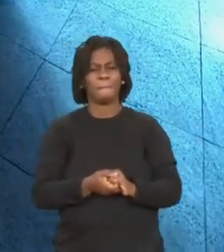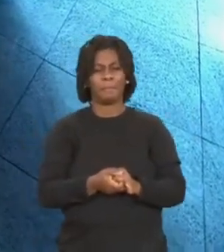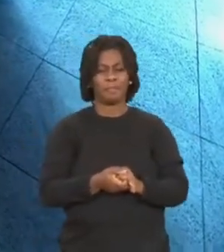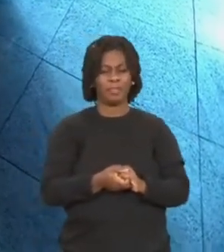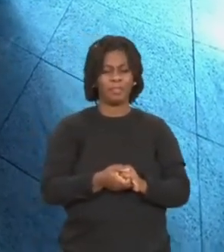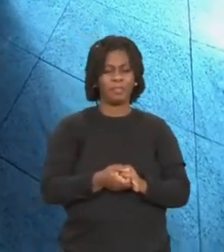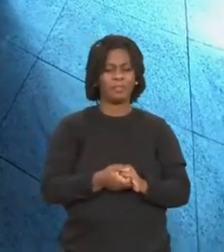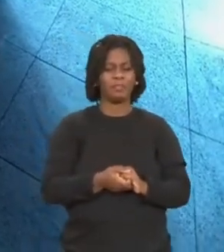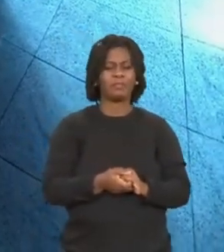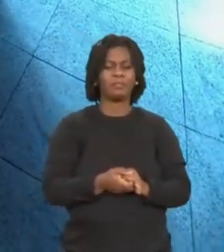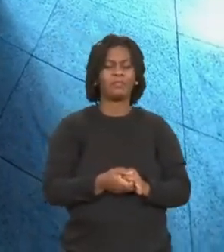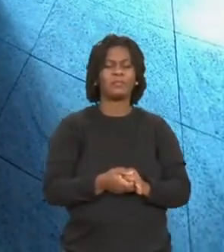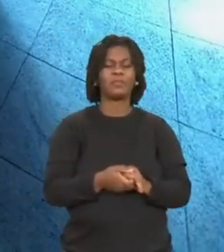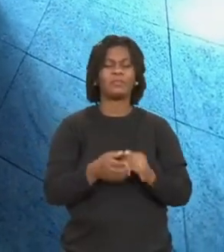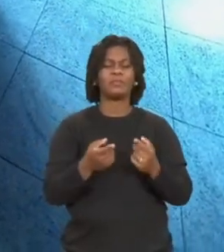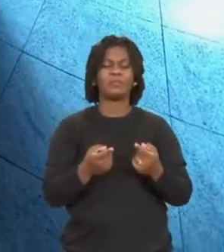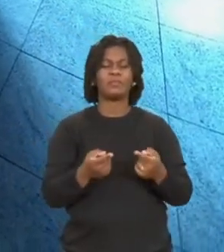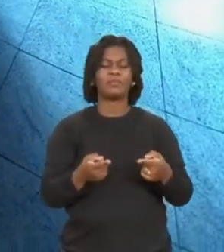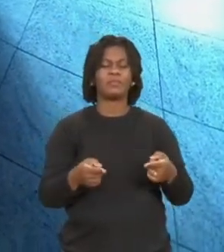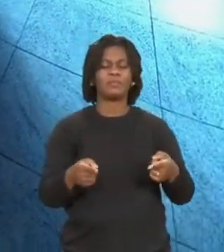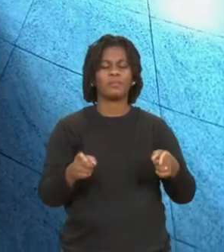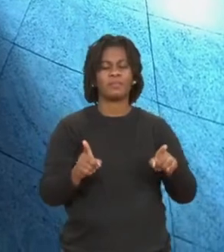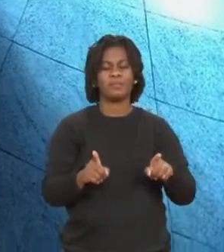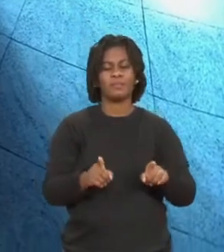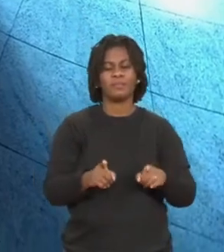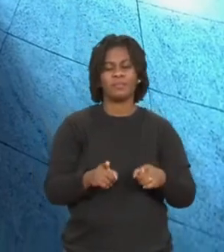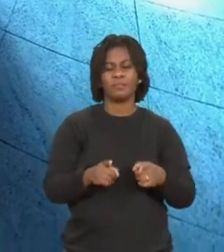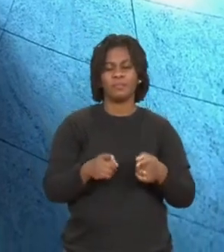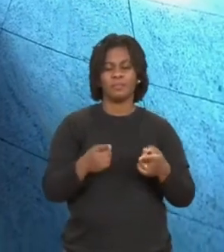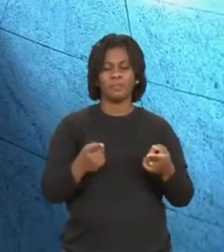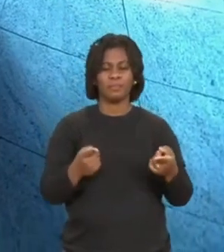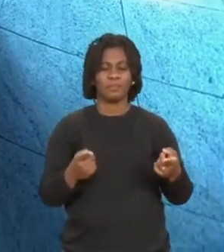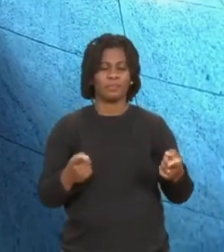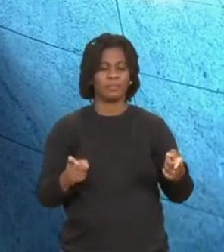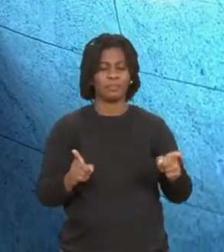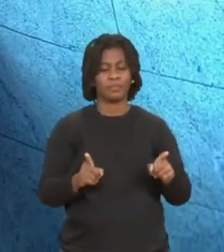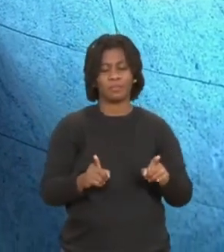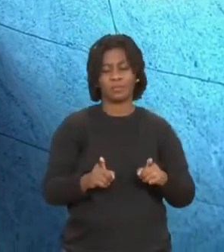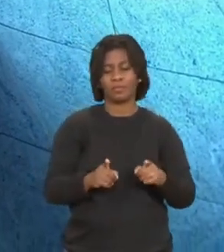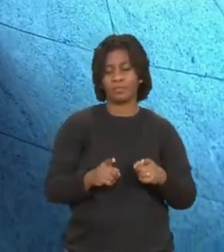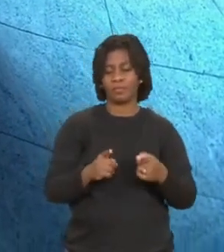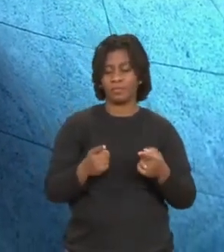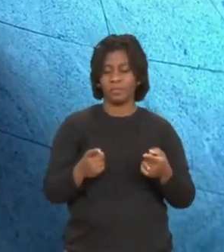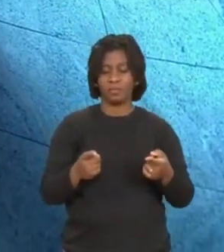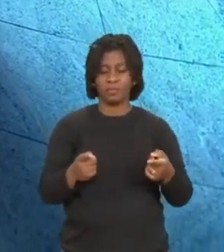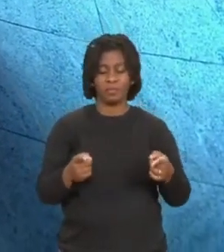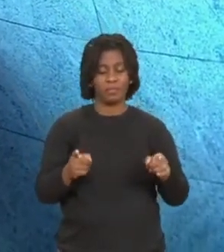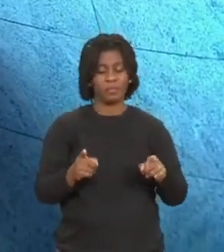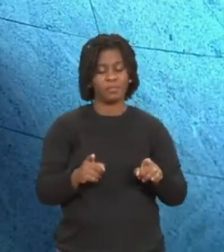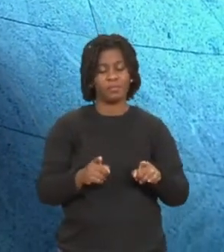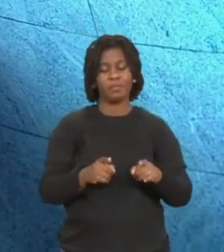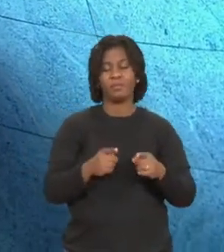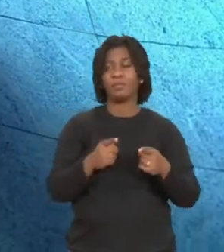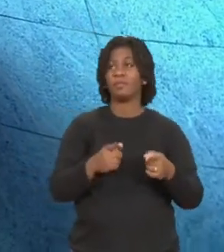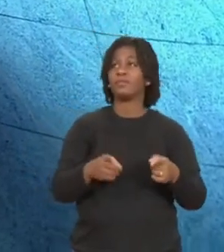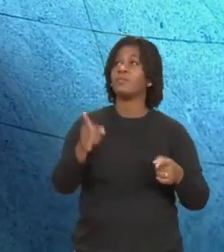mais precioso que os tesouros dessa terra. Tu